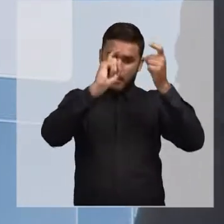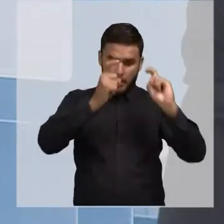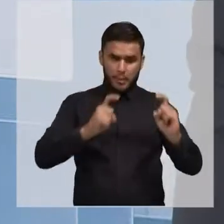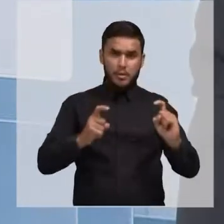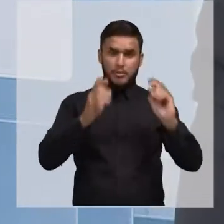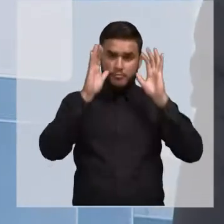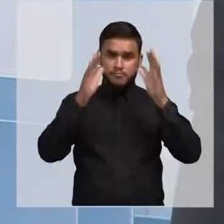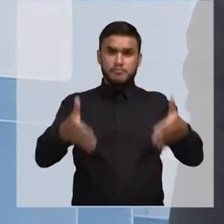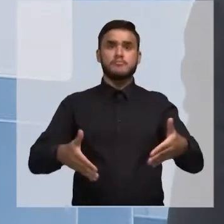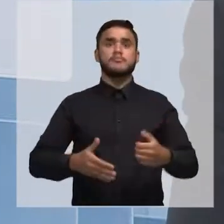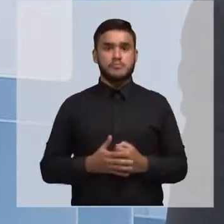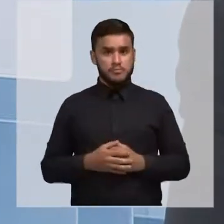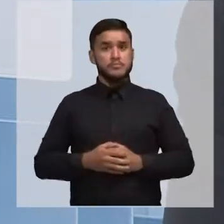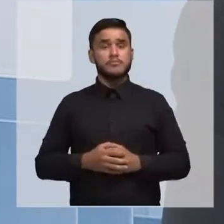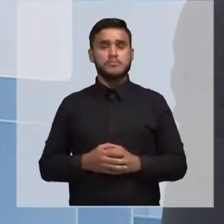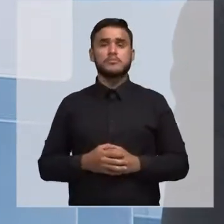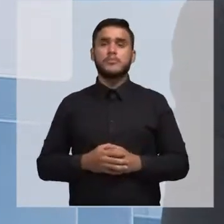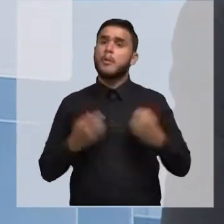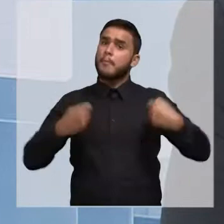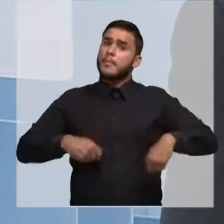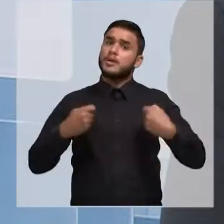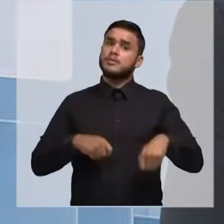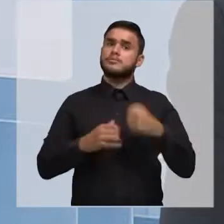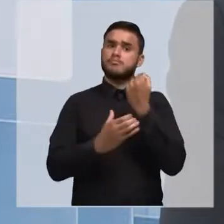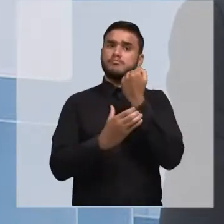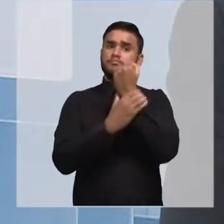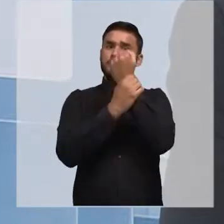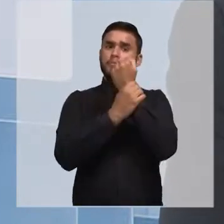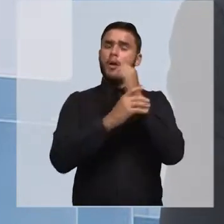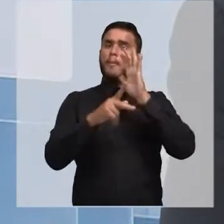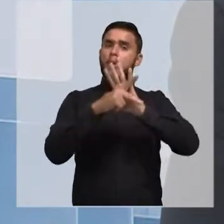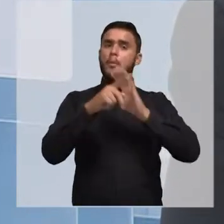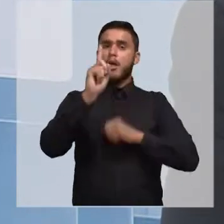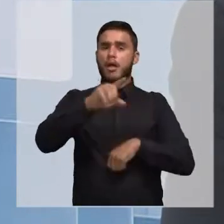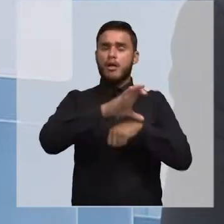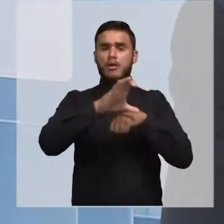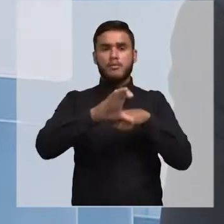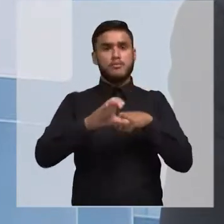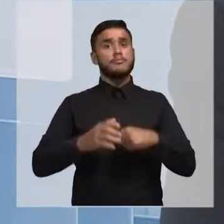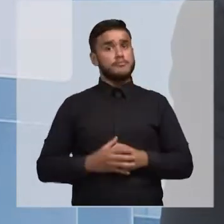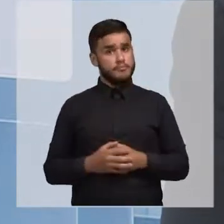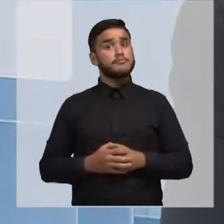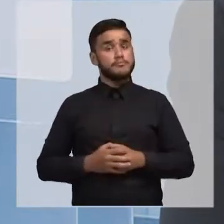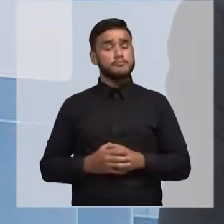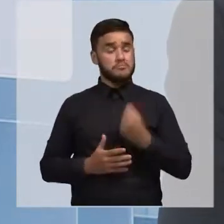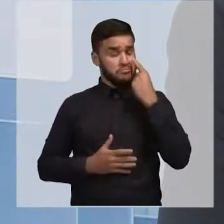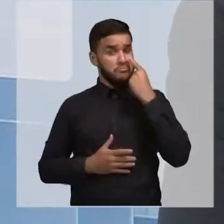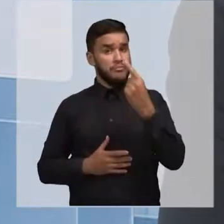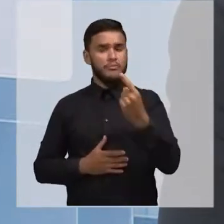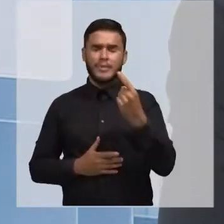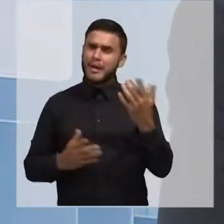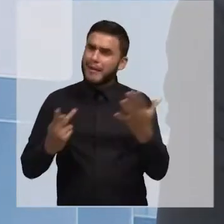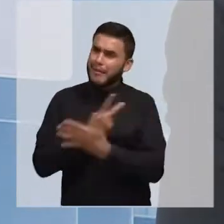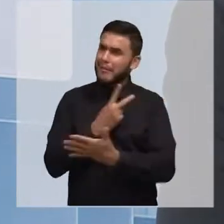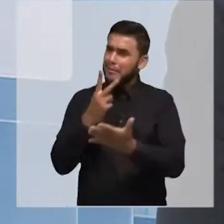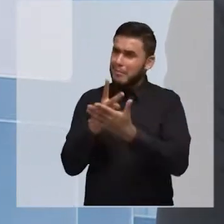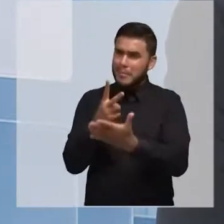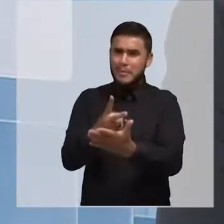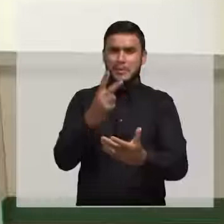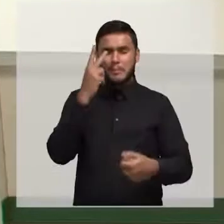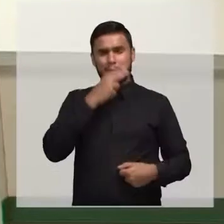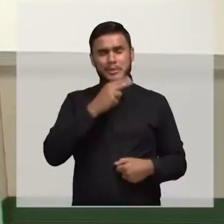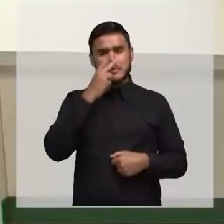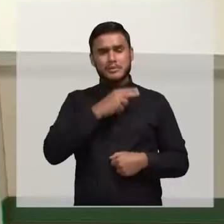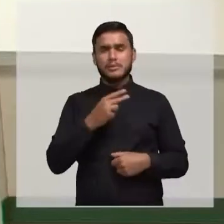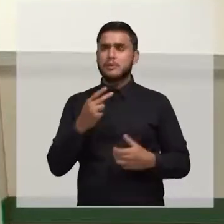questão do arcabouço jurídico brasileiro, essa nova Constituição. Porque, da maneira que a gente